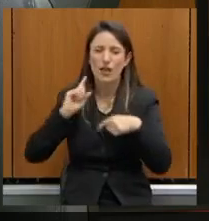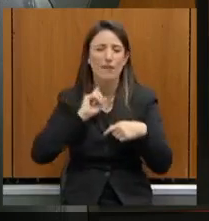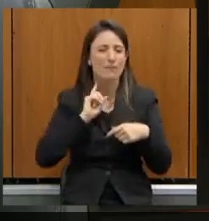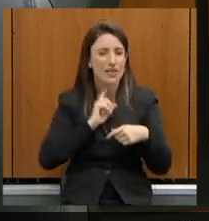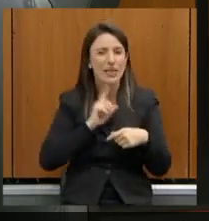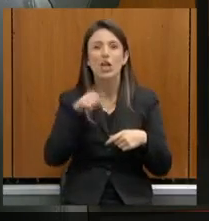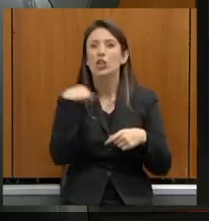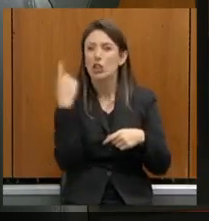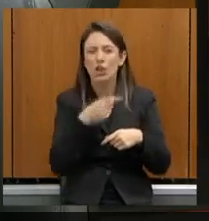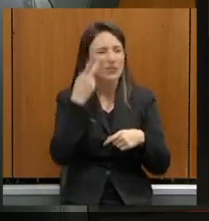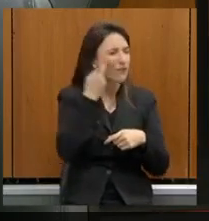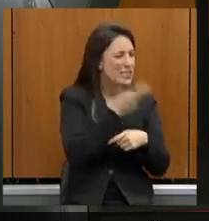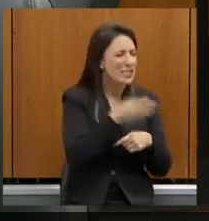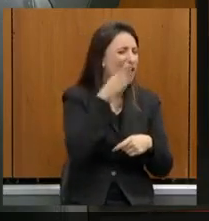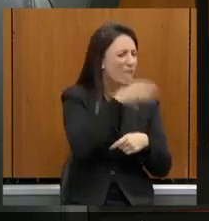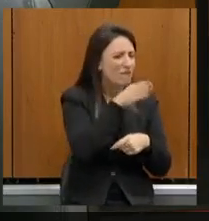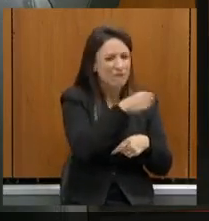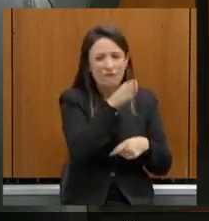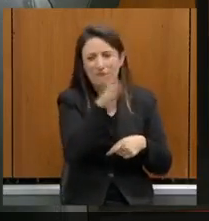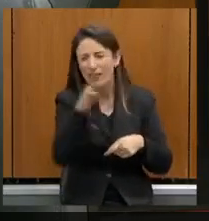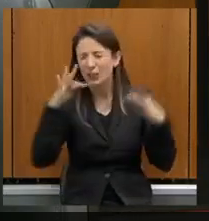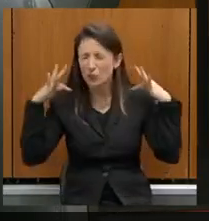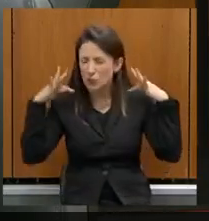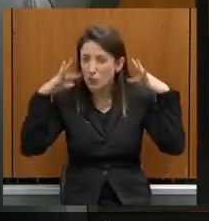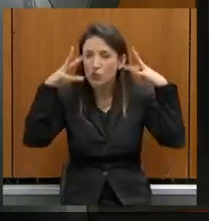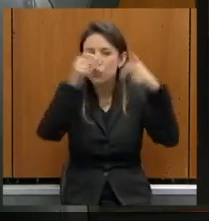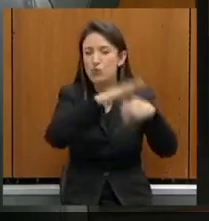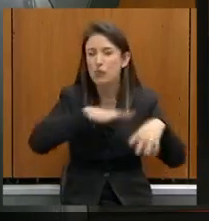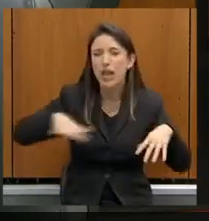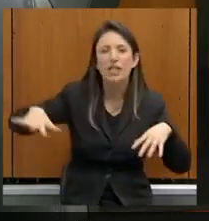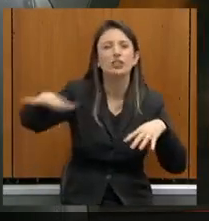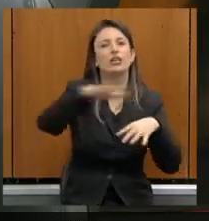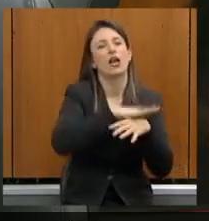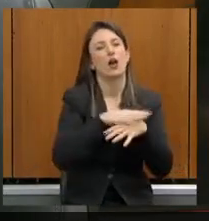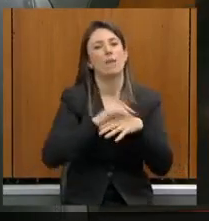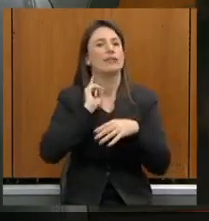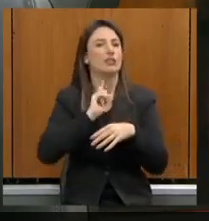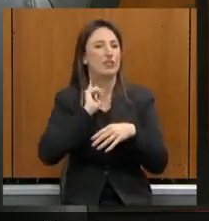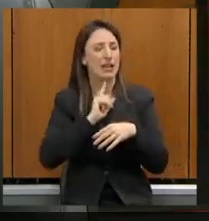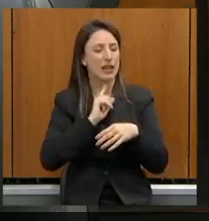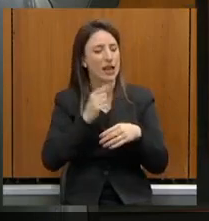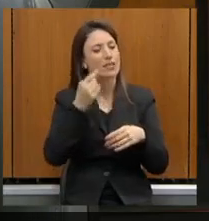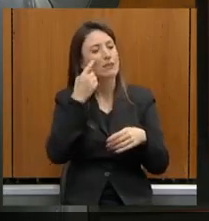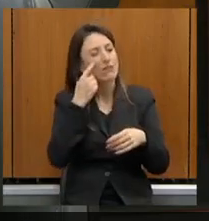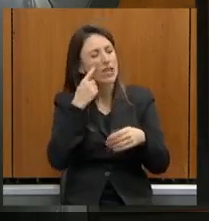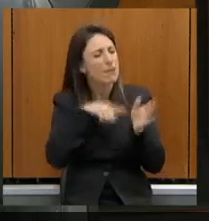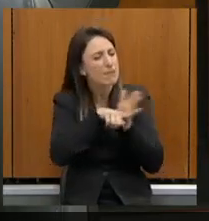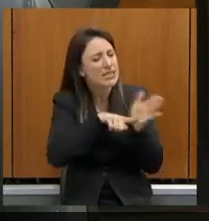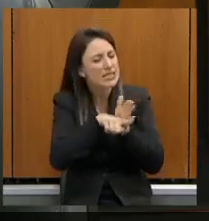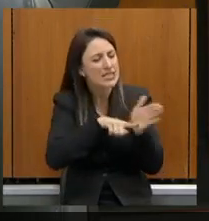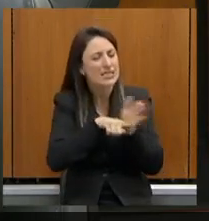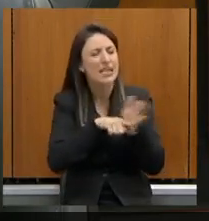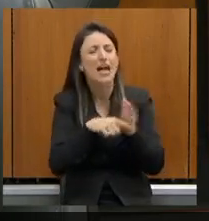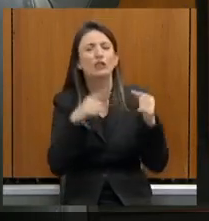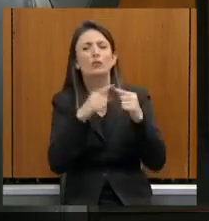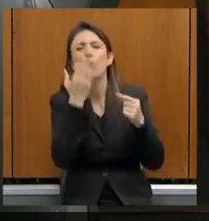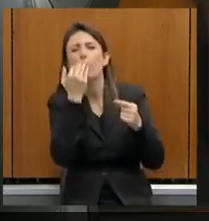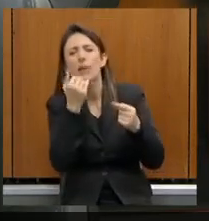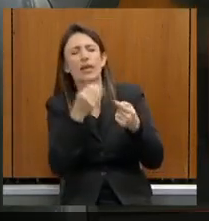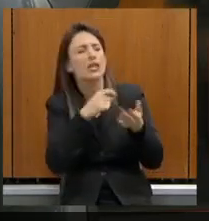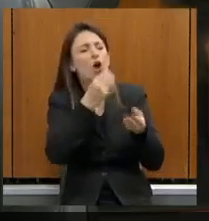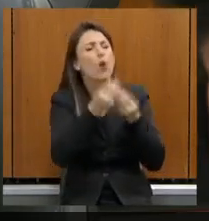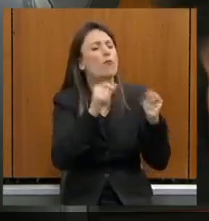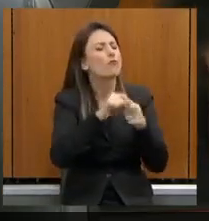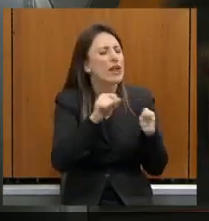regiões de Minas Gerais, absolutamente todas, catalogando os pratos, as formas, os modos de fazer,